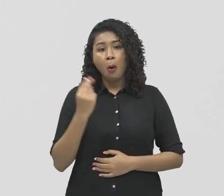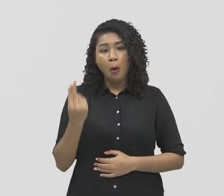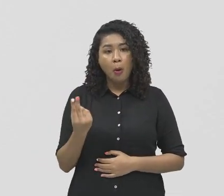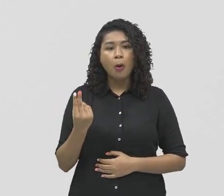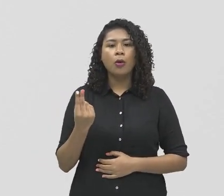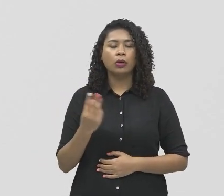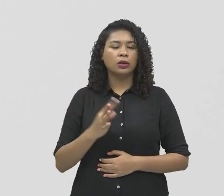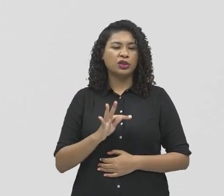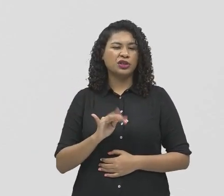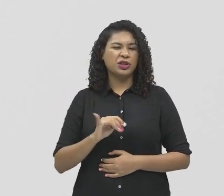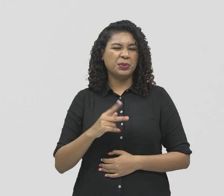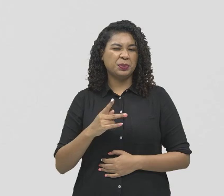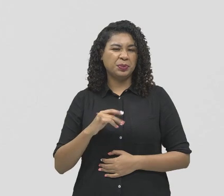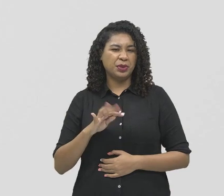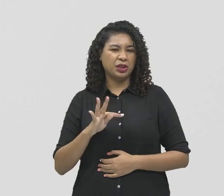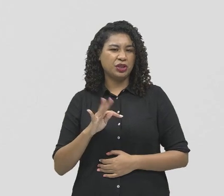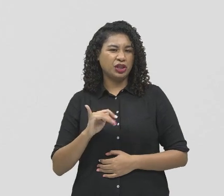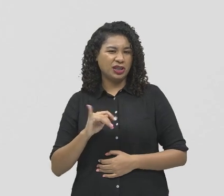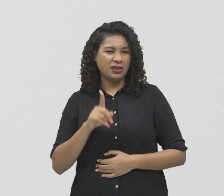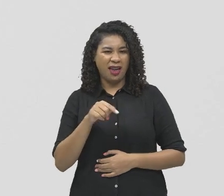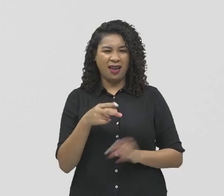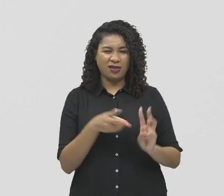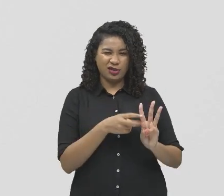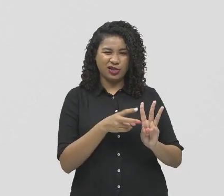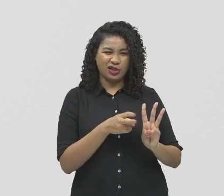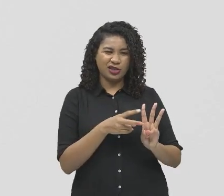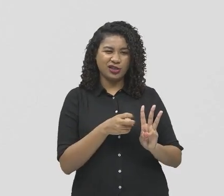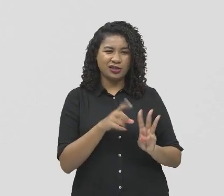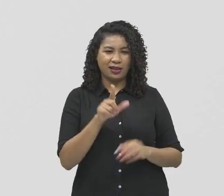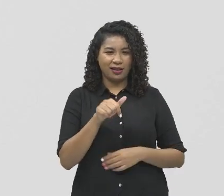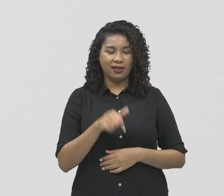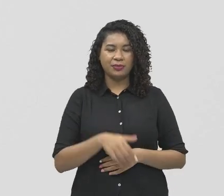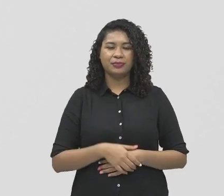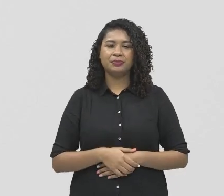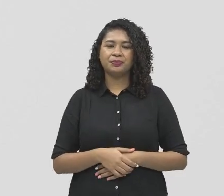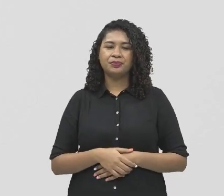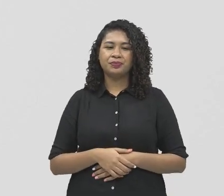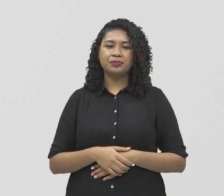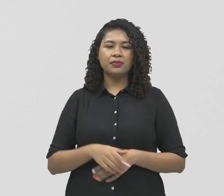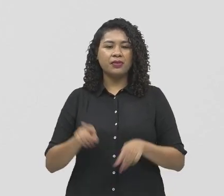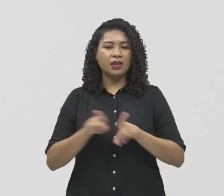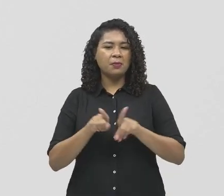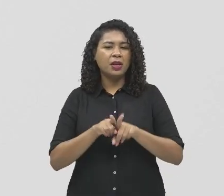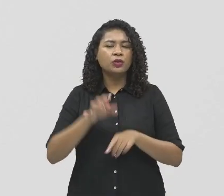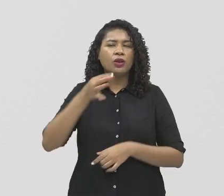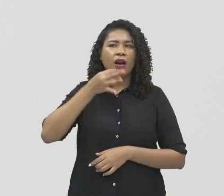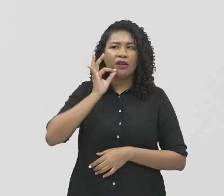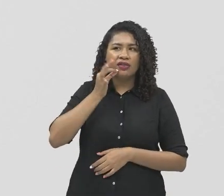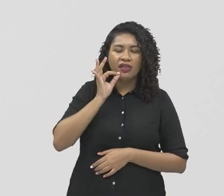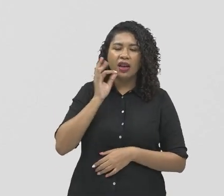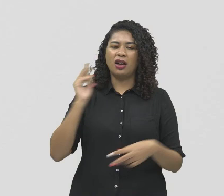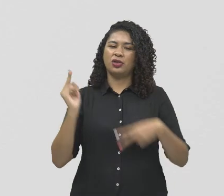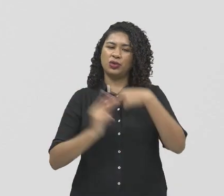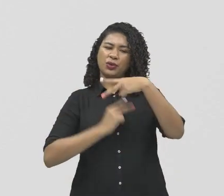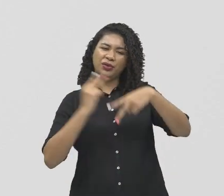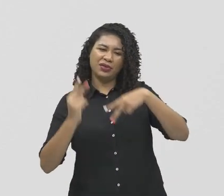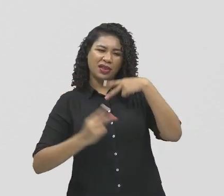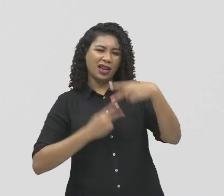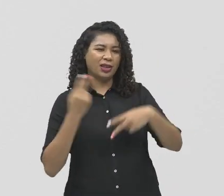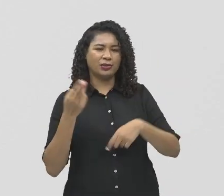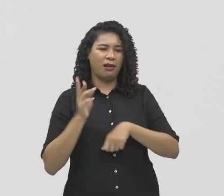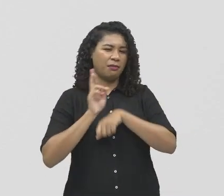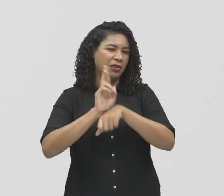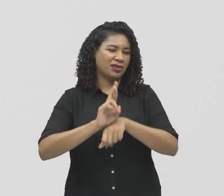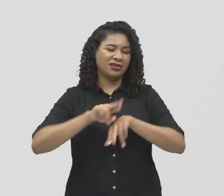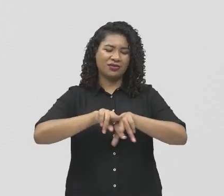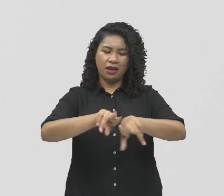do tipiti, que é uma dança indígena, tem a dança do café, tem a dança do vento, que representa as danças internacionais.